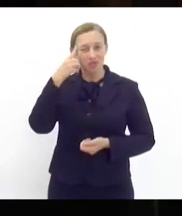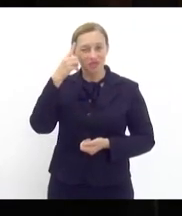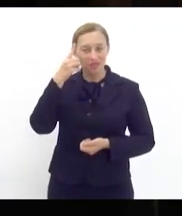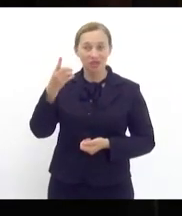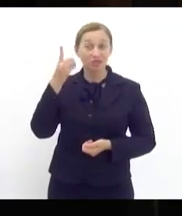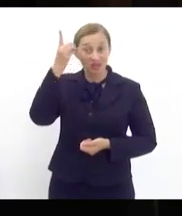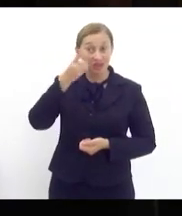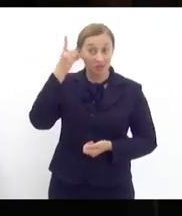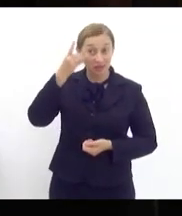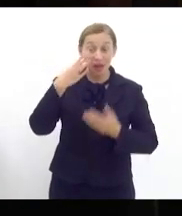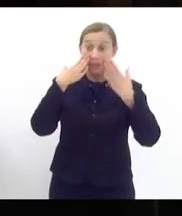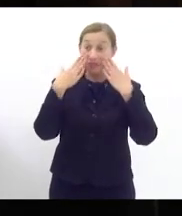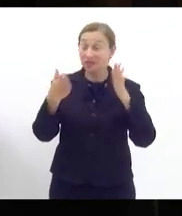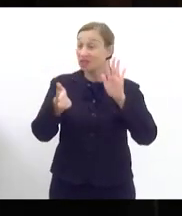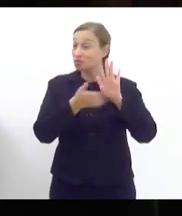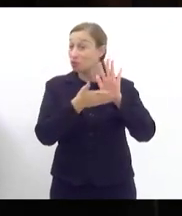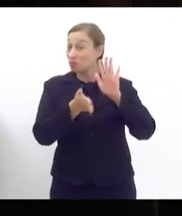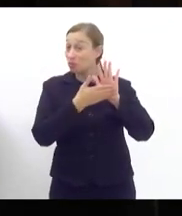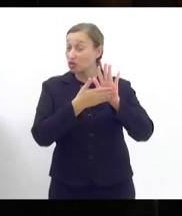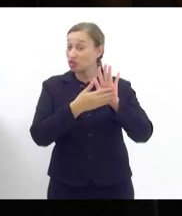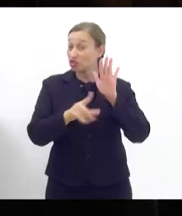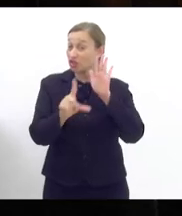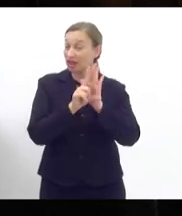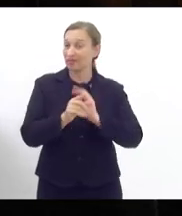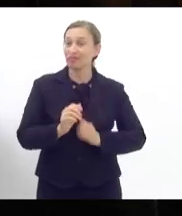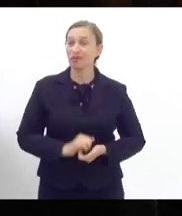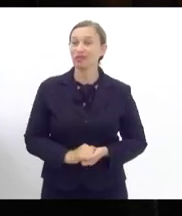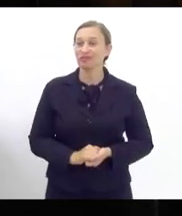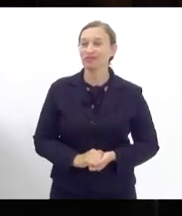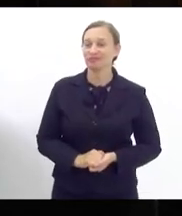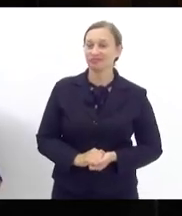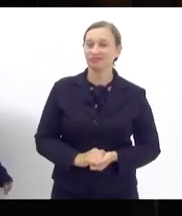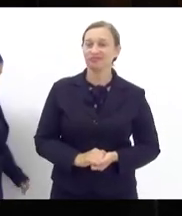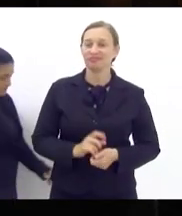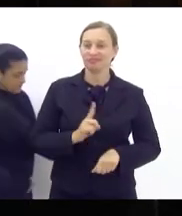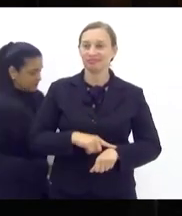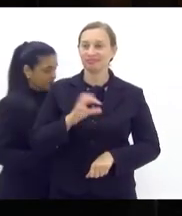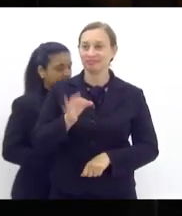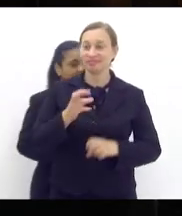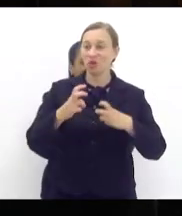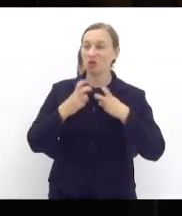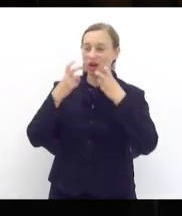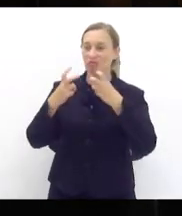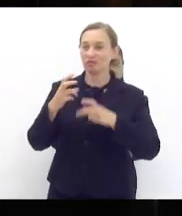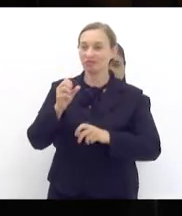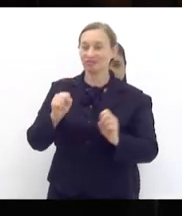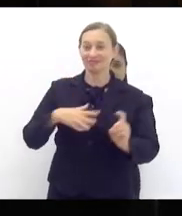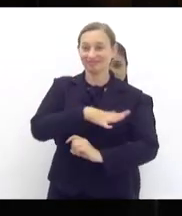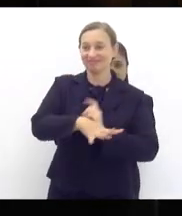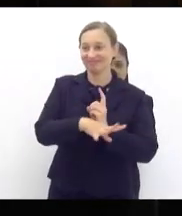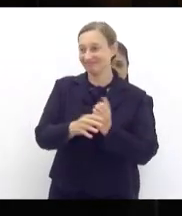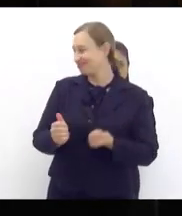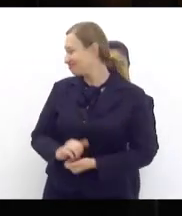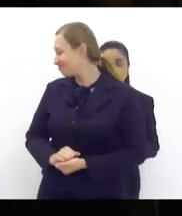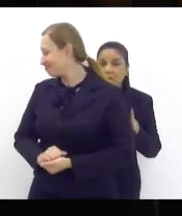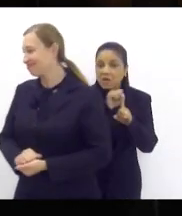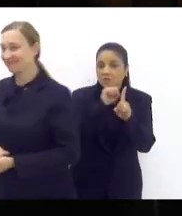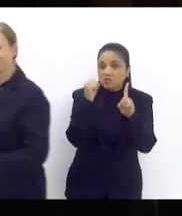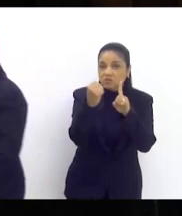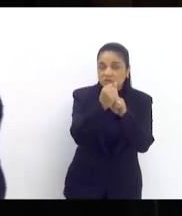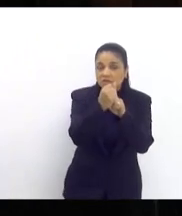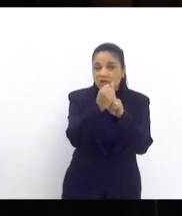apresentar as suas proposições legislativas em tempo real ao clamor da sociedade a gente